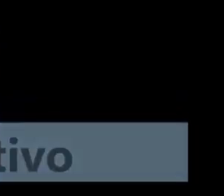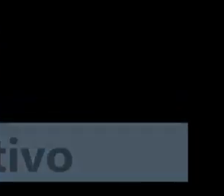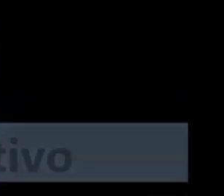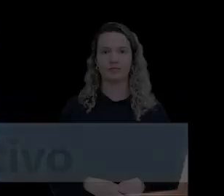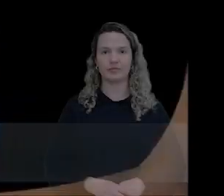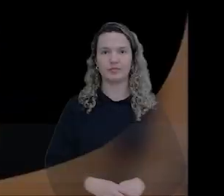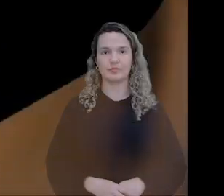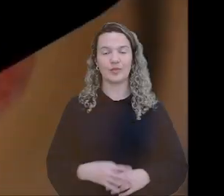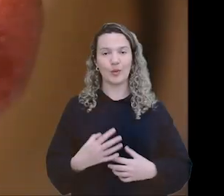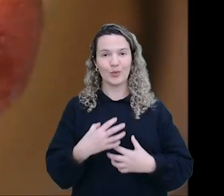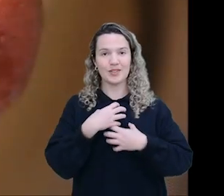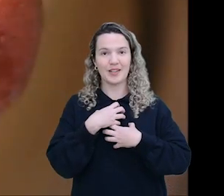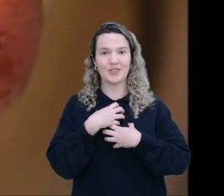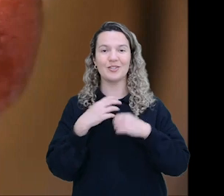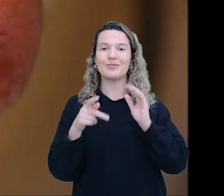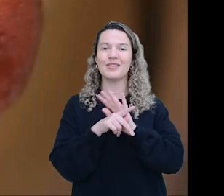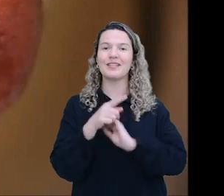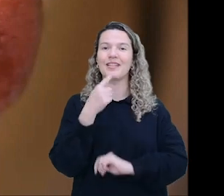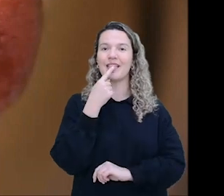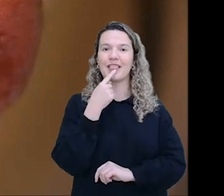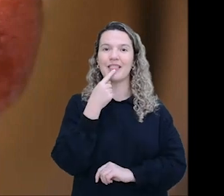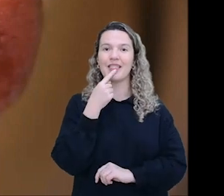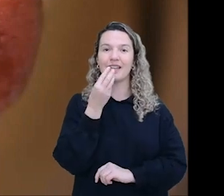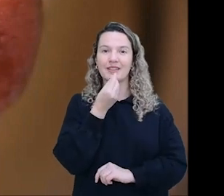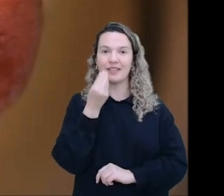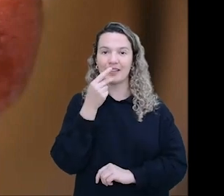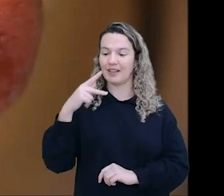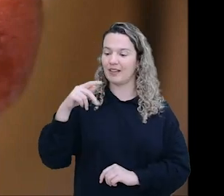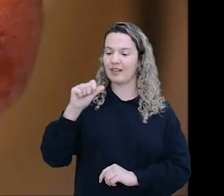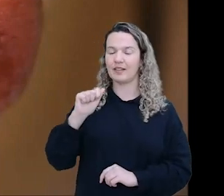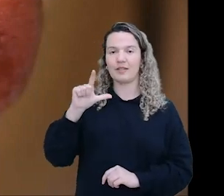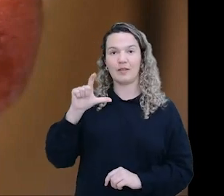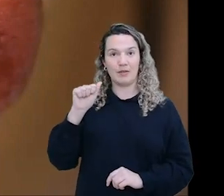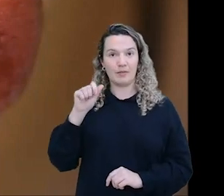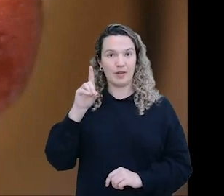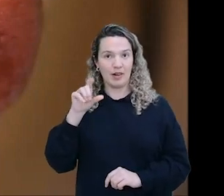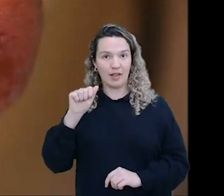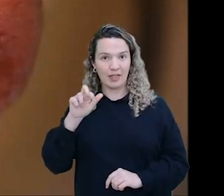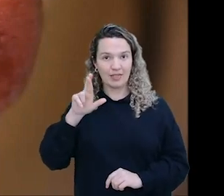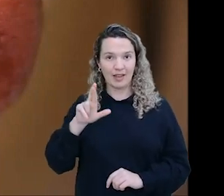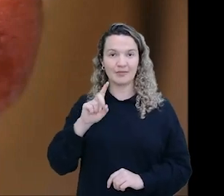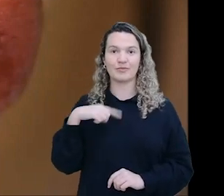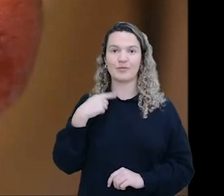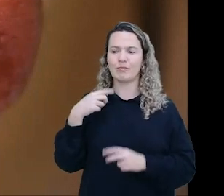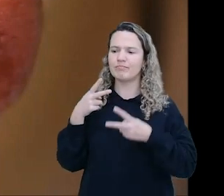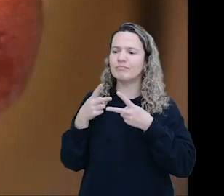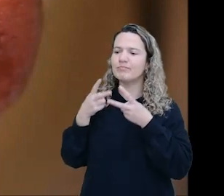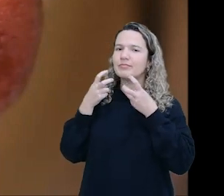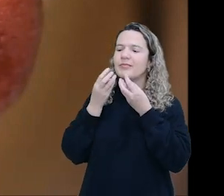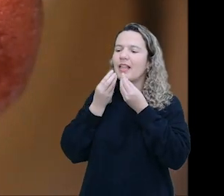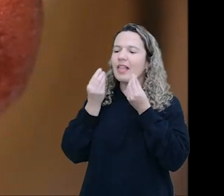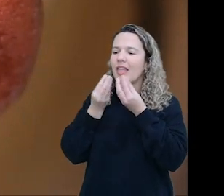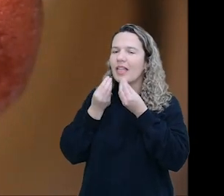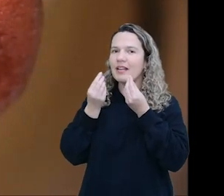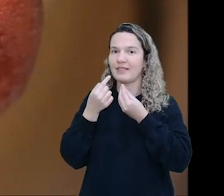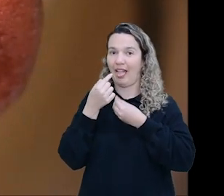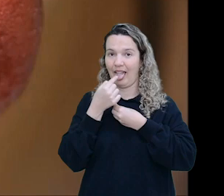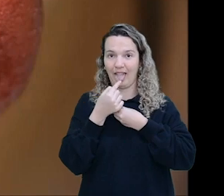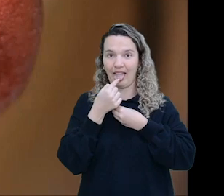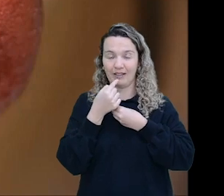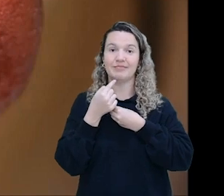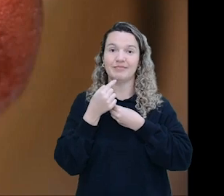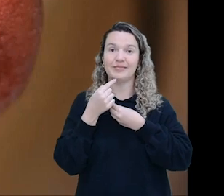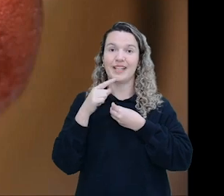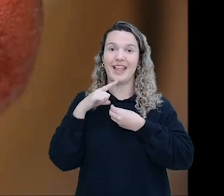O sentido da gustação, o paladar, nos propicia identificar e reconhecer o sabor dos alimentos. É na língua que